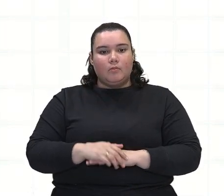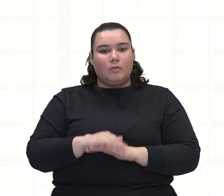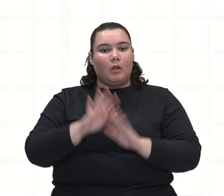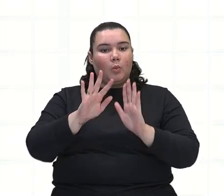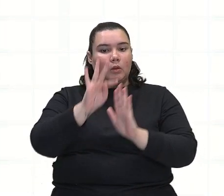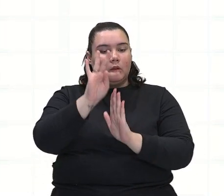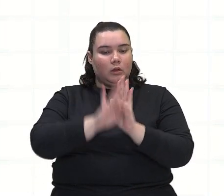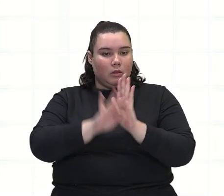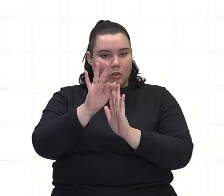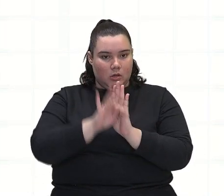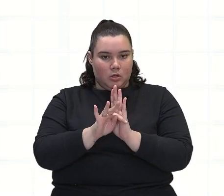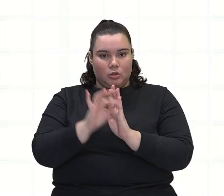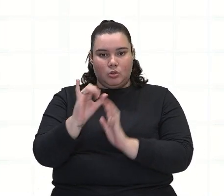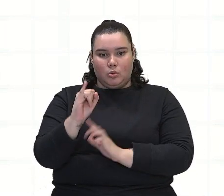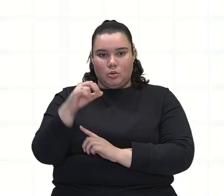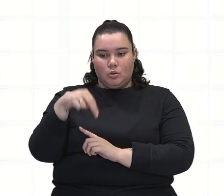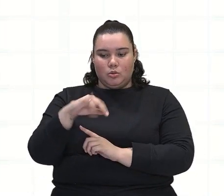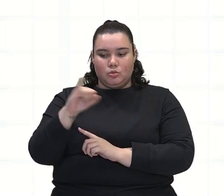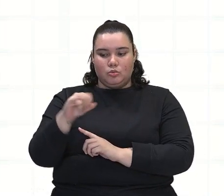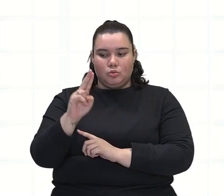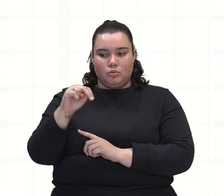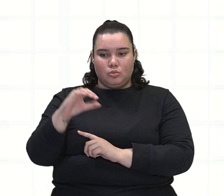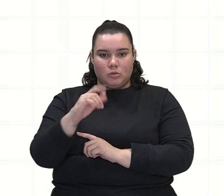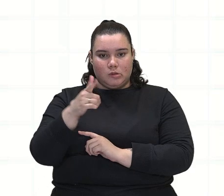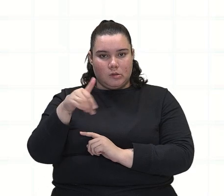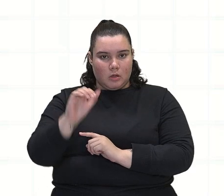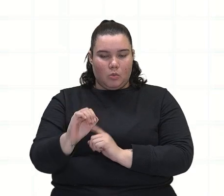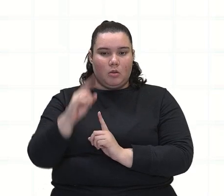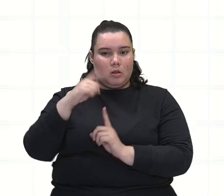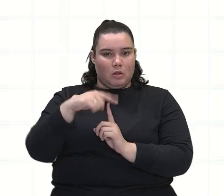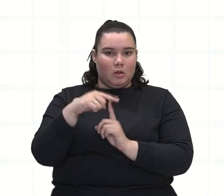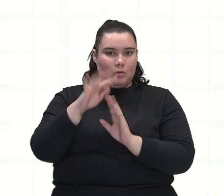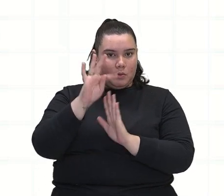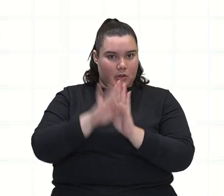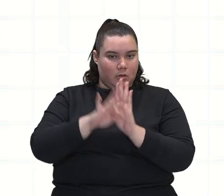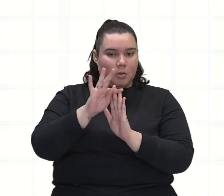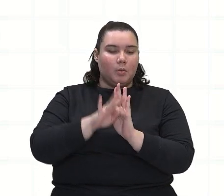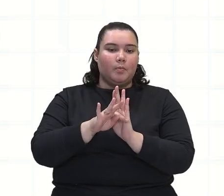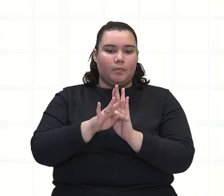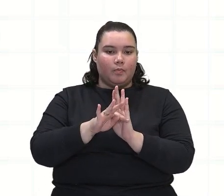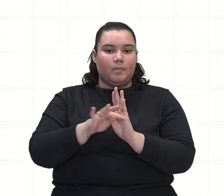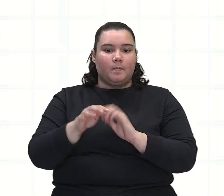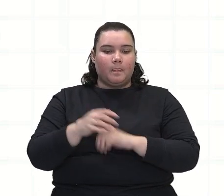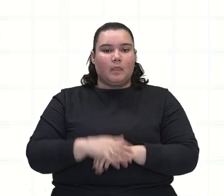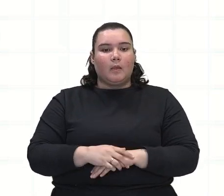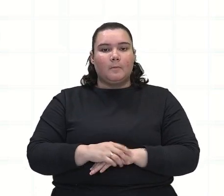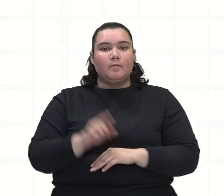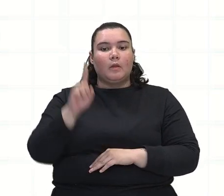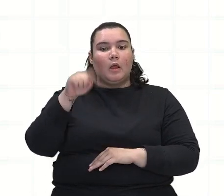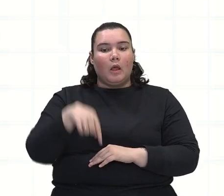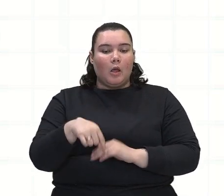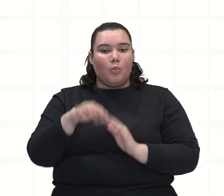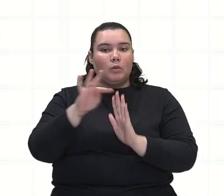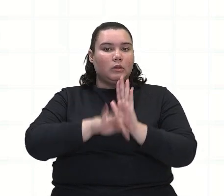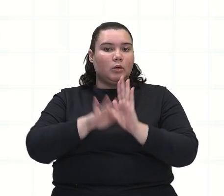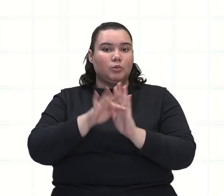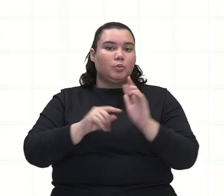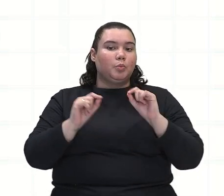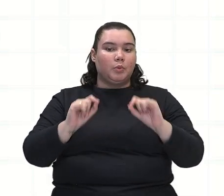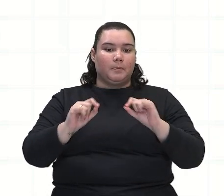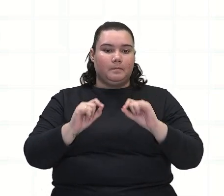texto injuntivo, a tipologia injuntiva ou instrucional é um texto